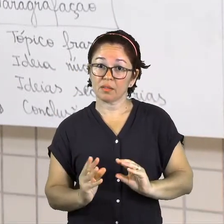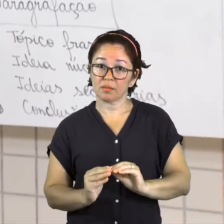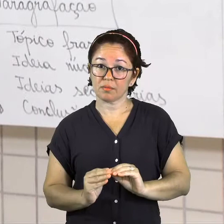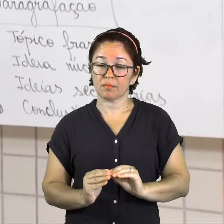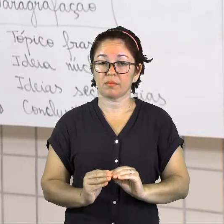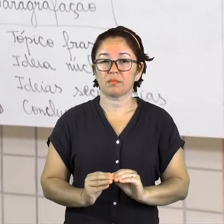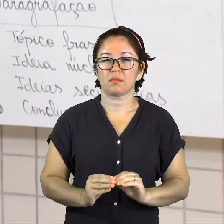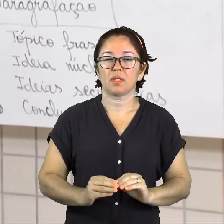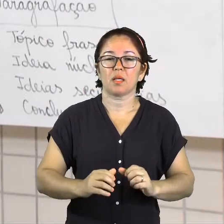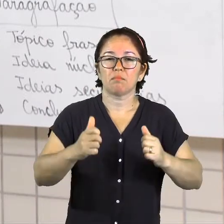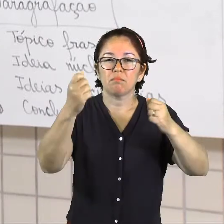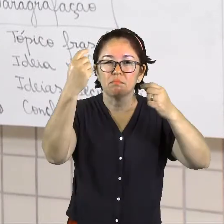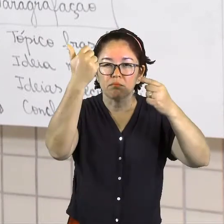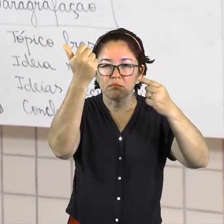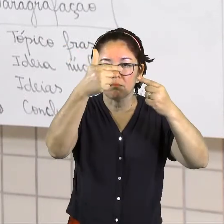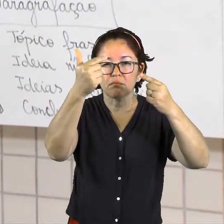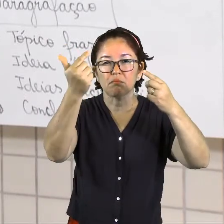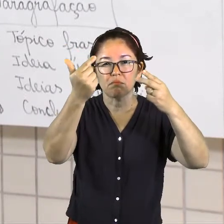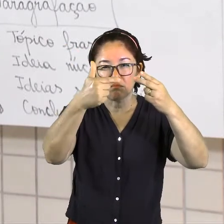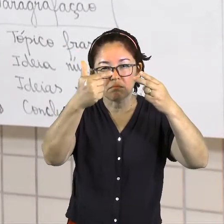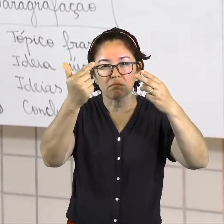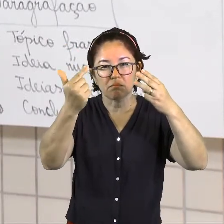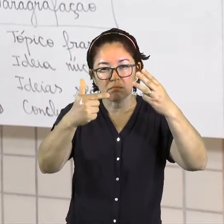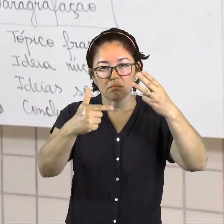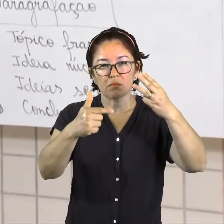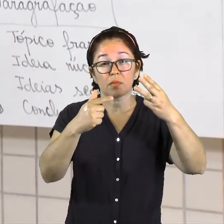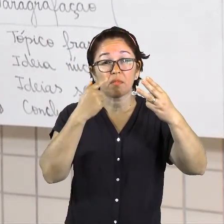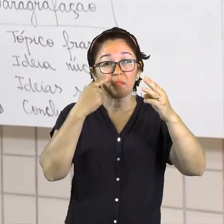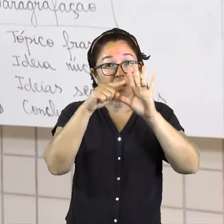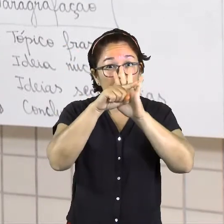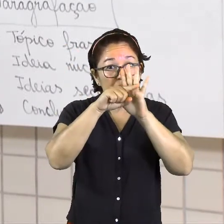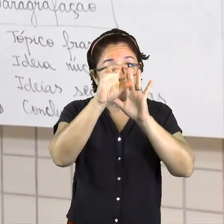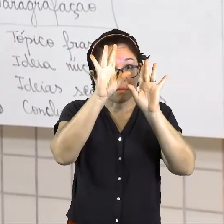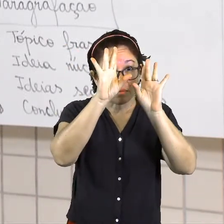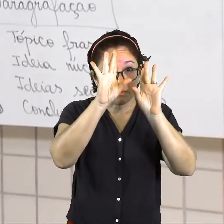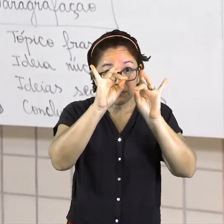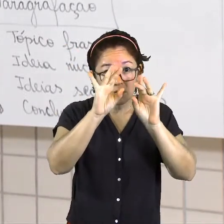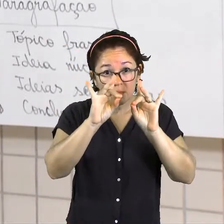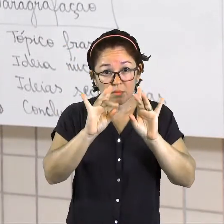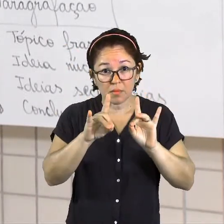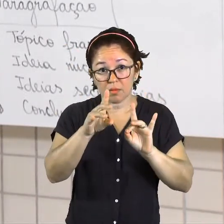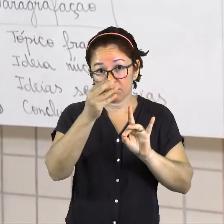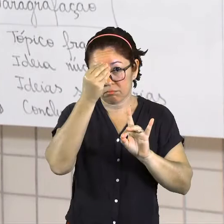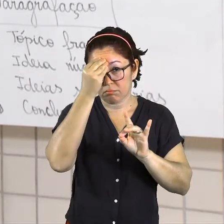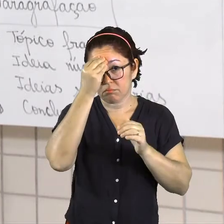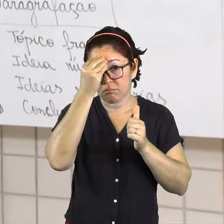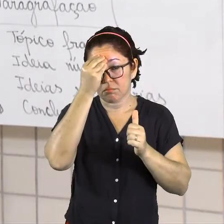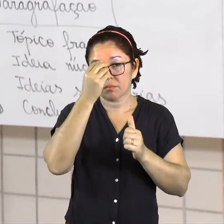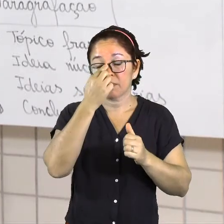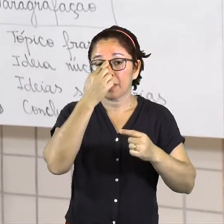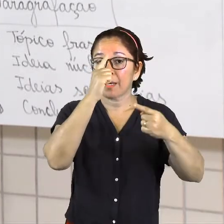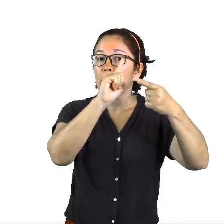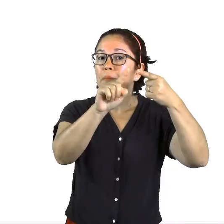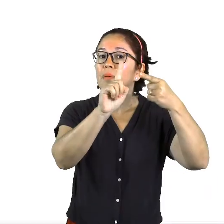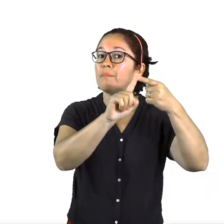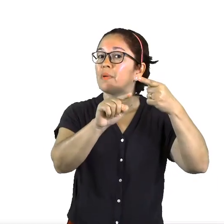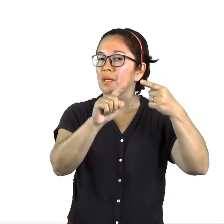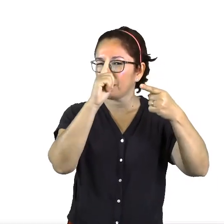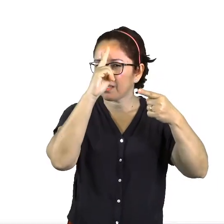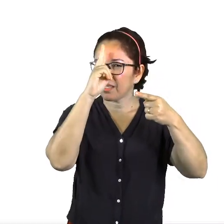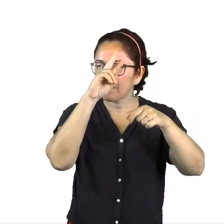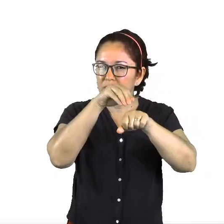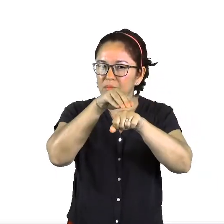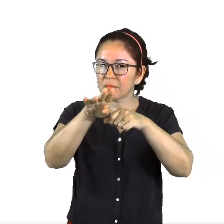porque são dicas de paragrafação. A primeira dica aí que vocês têm que entender, que é essa aí, ó,